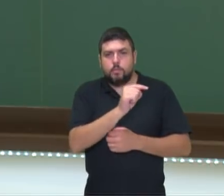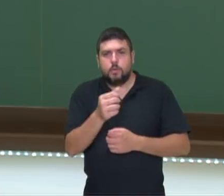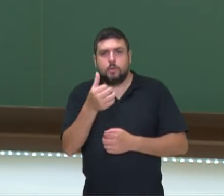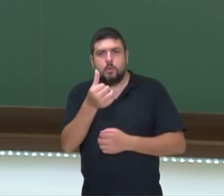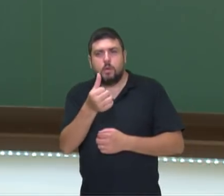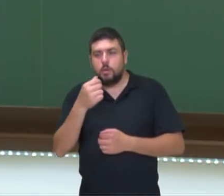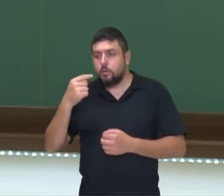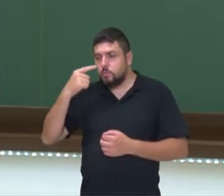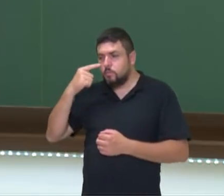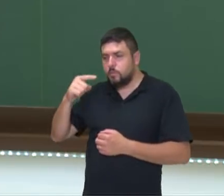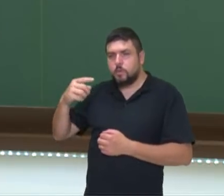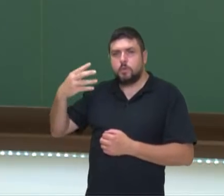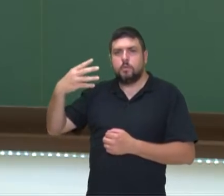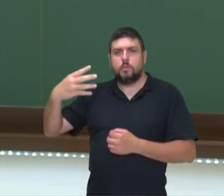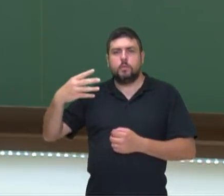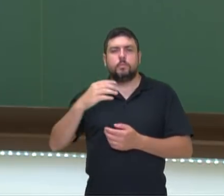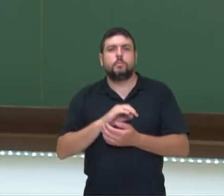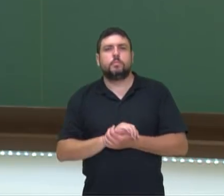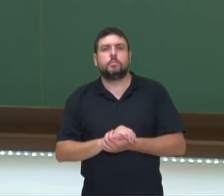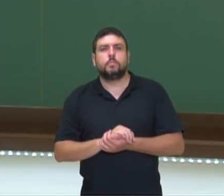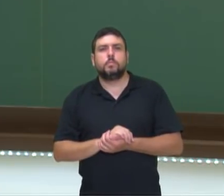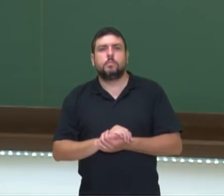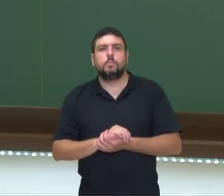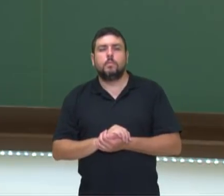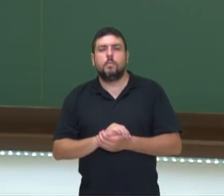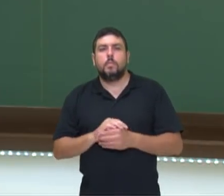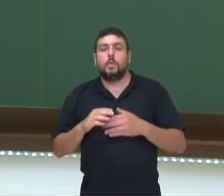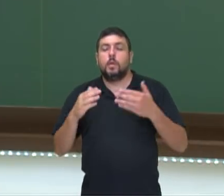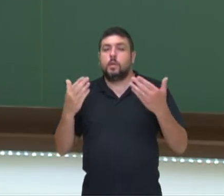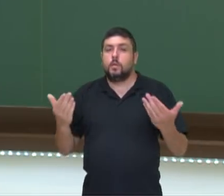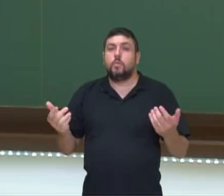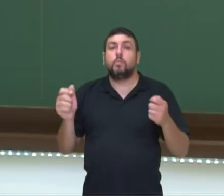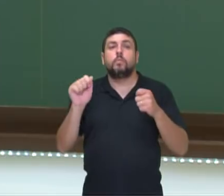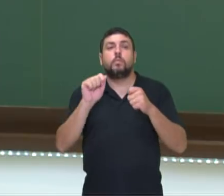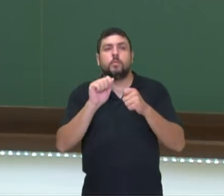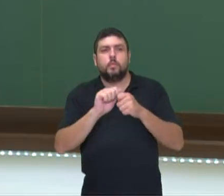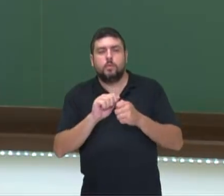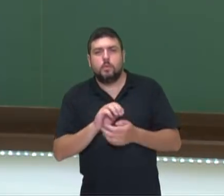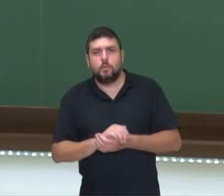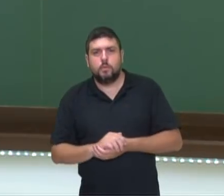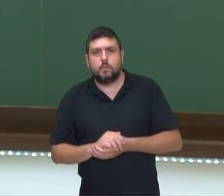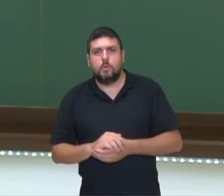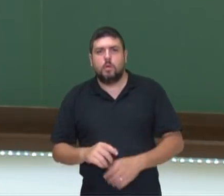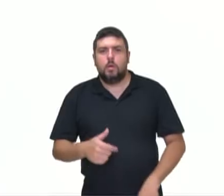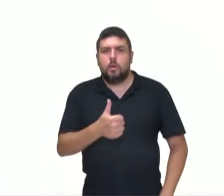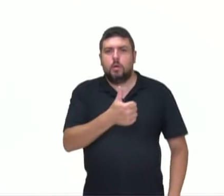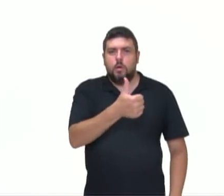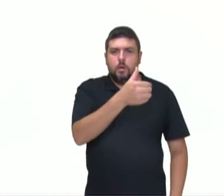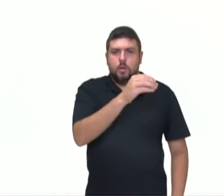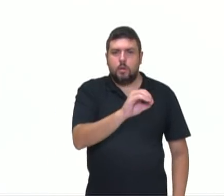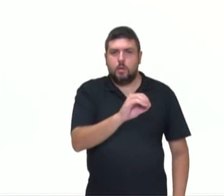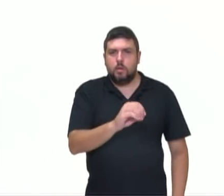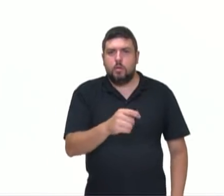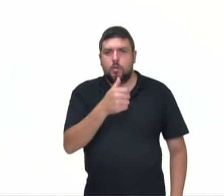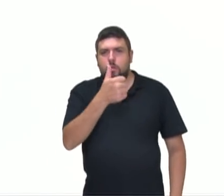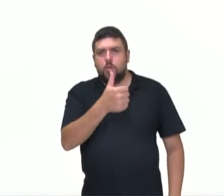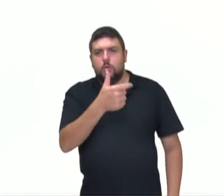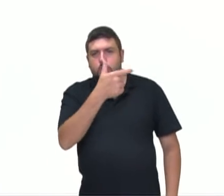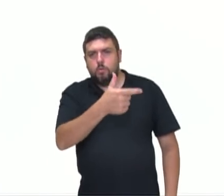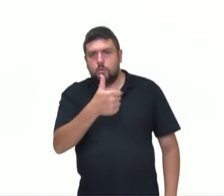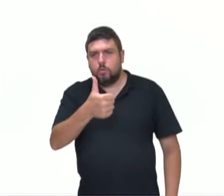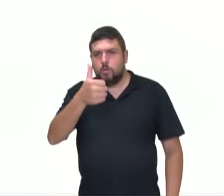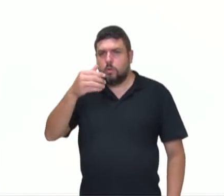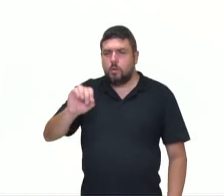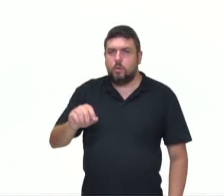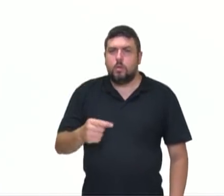pensamento? Levando isso daqui para o nosso problema, a gente vai ter que fazer o quê? 10.210 menos 6.226, para